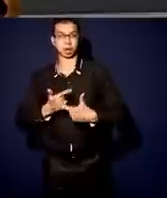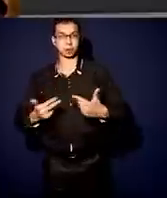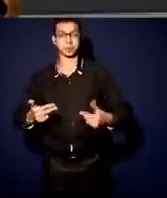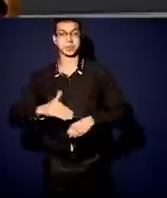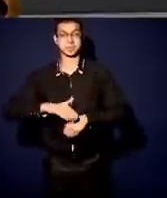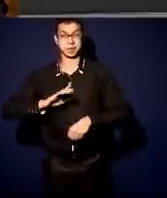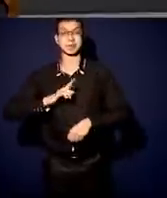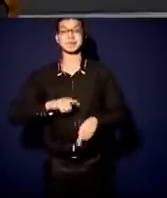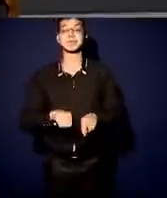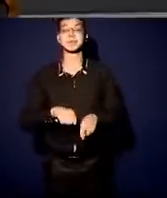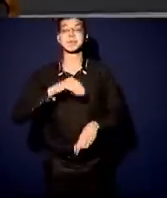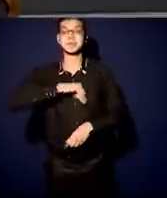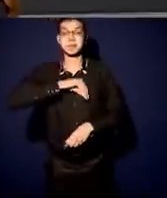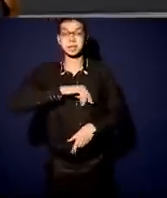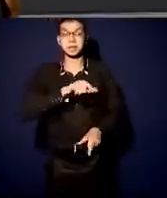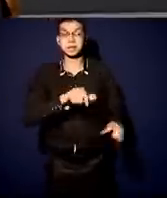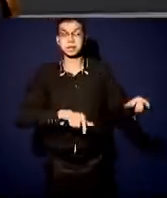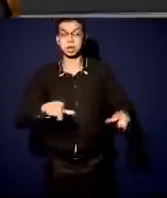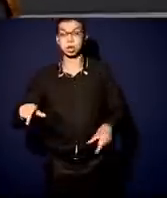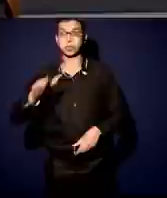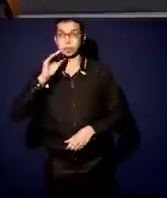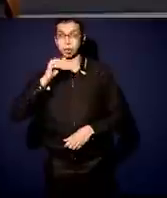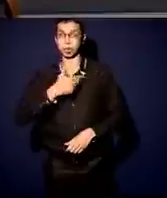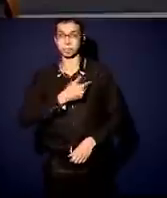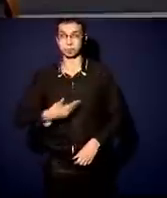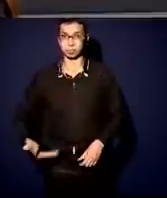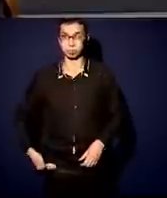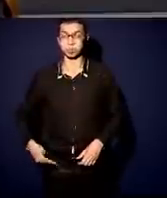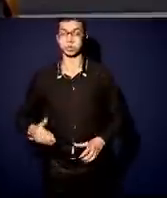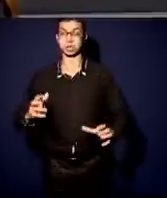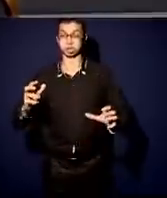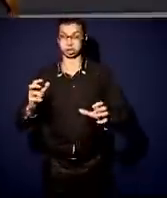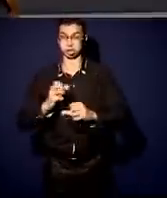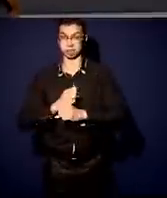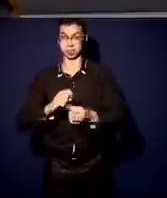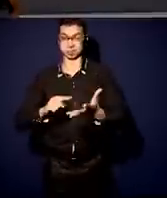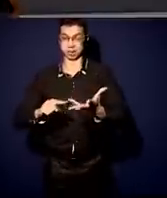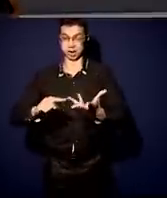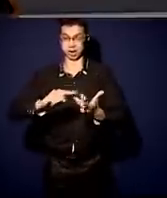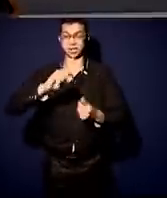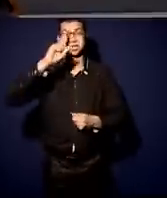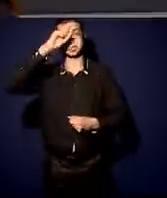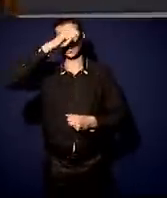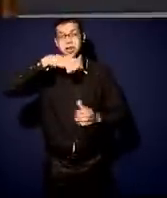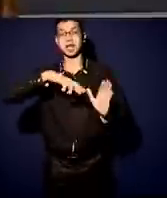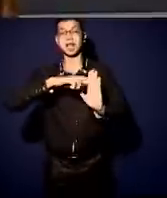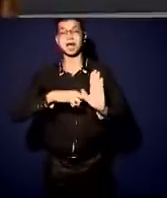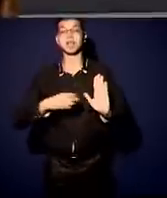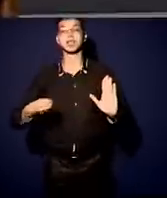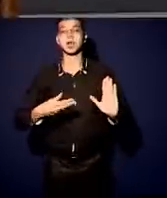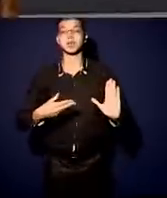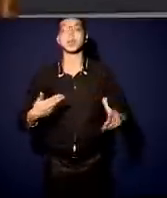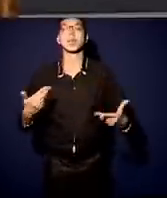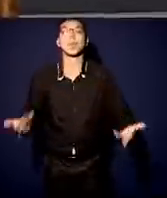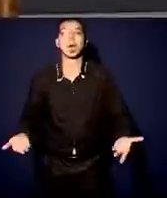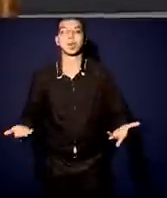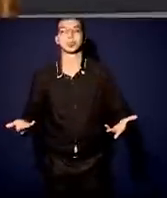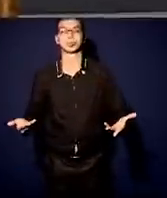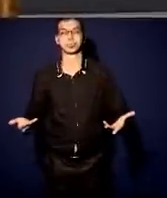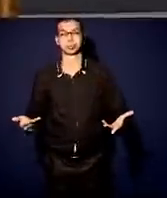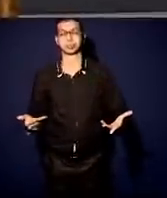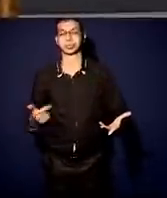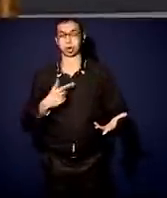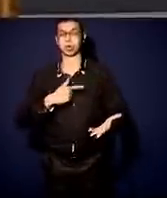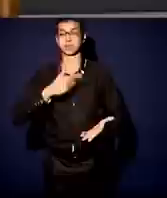profissional público você junta tudo fica difícil de seguir ou de entender qual será a nova regra fiscal e olha só sendo muito